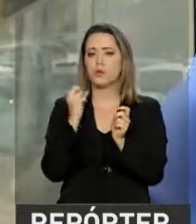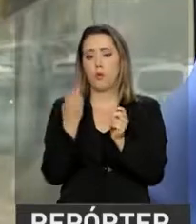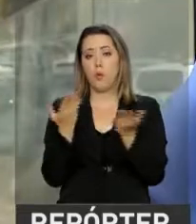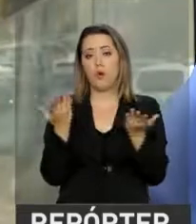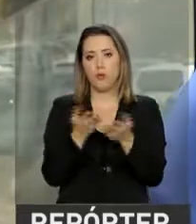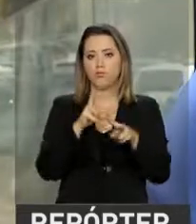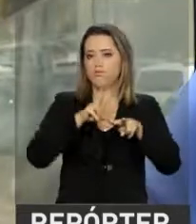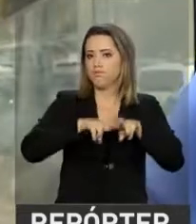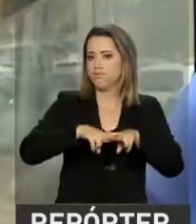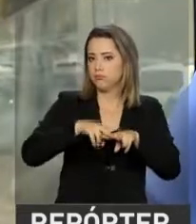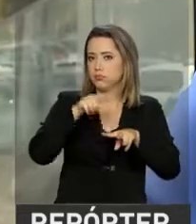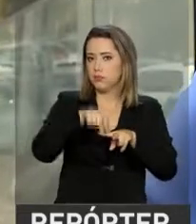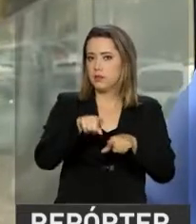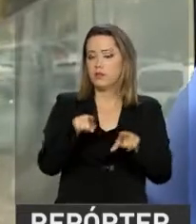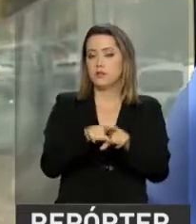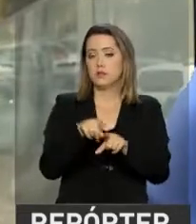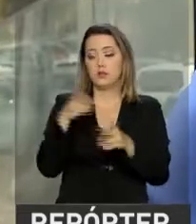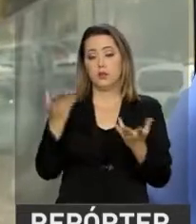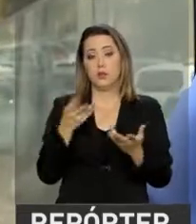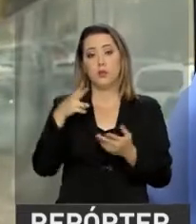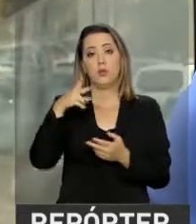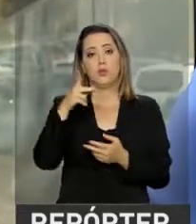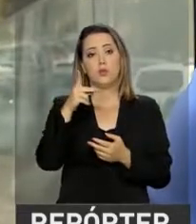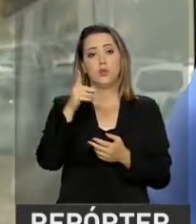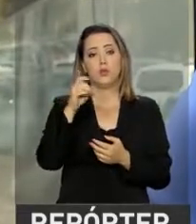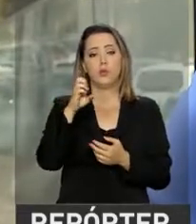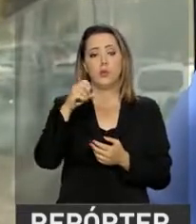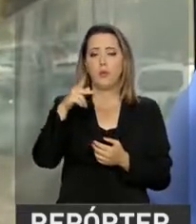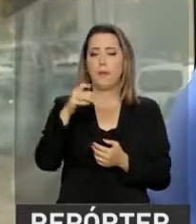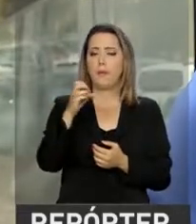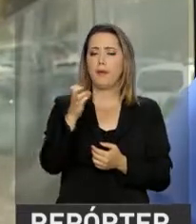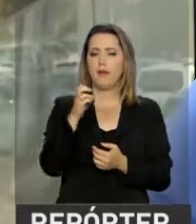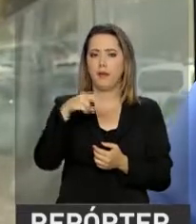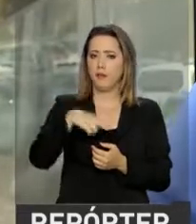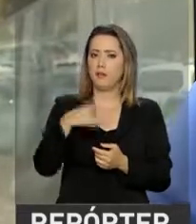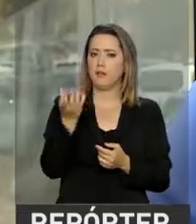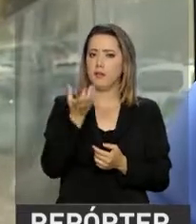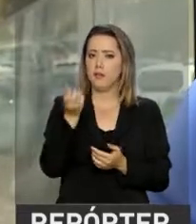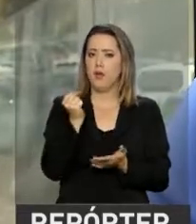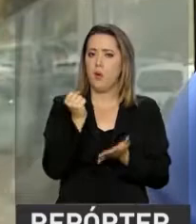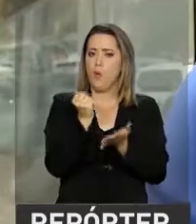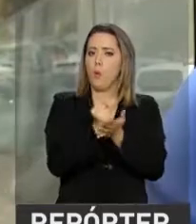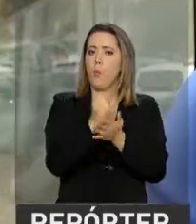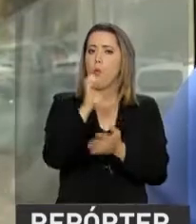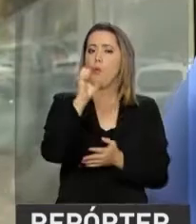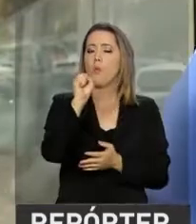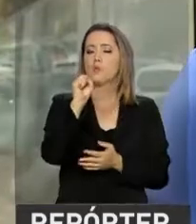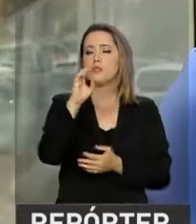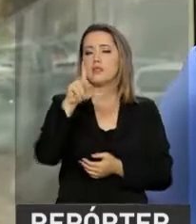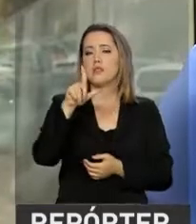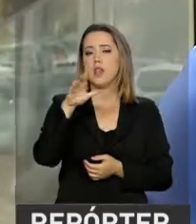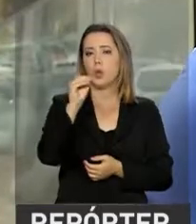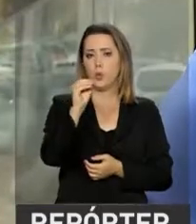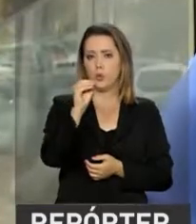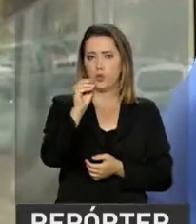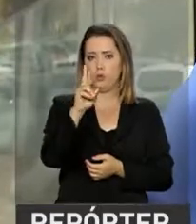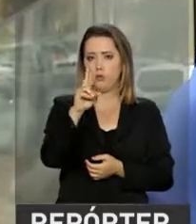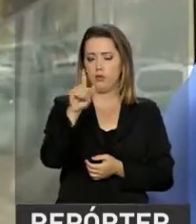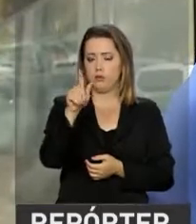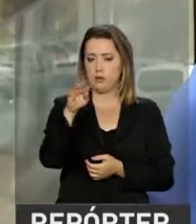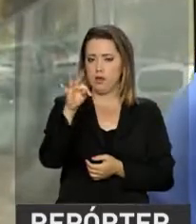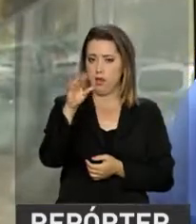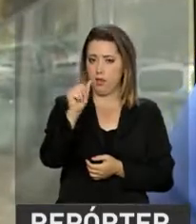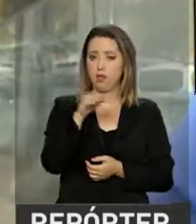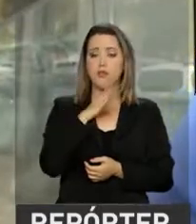que o Departamento Penitenciário Nacional pretende lançar até o final desse ano o selo Resgata. Esse selo é um reconhecimento a